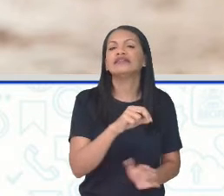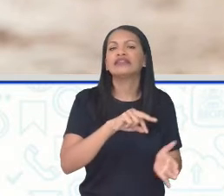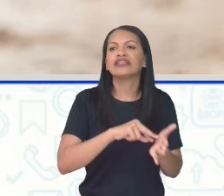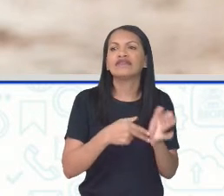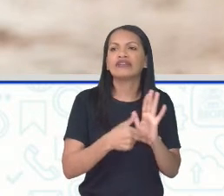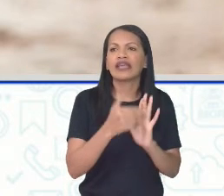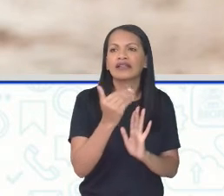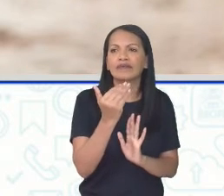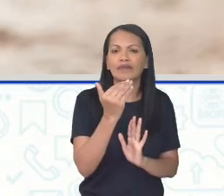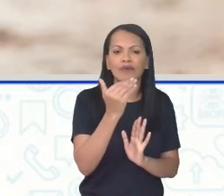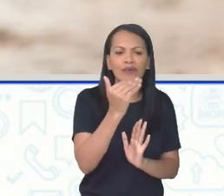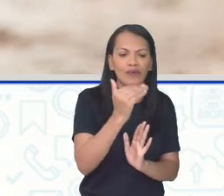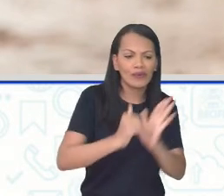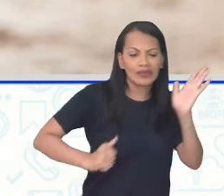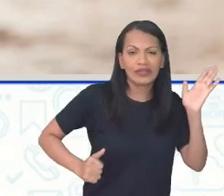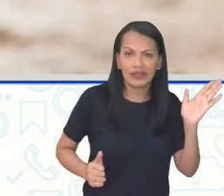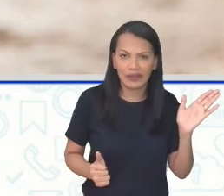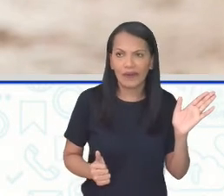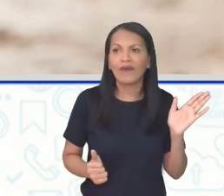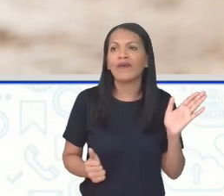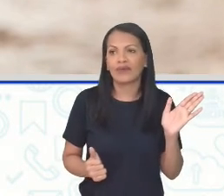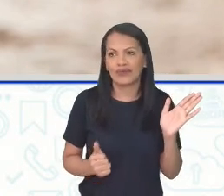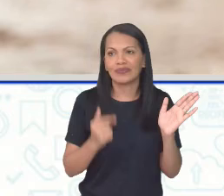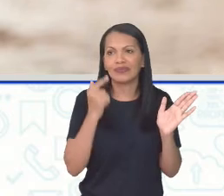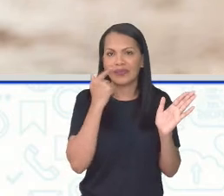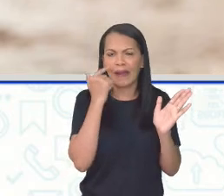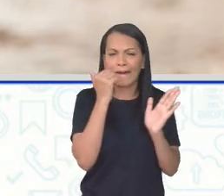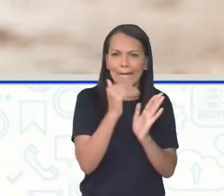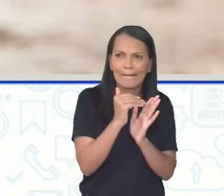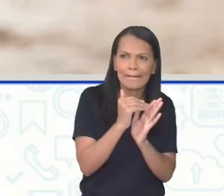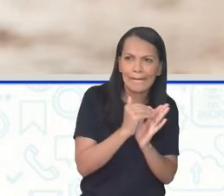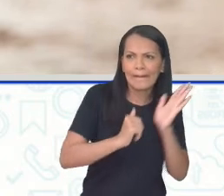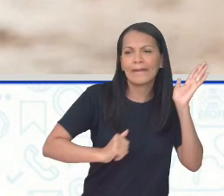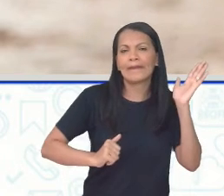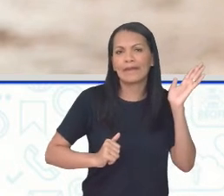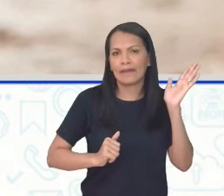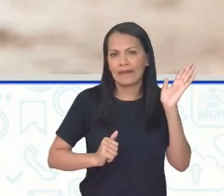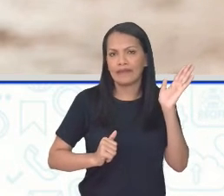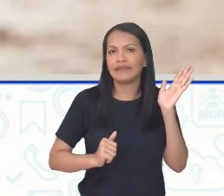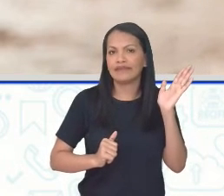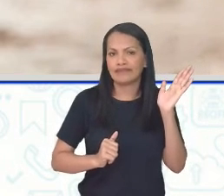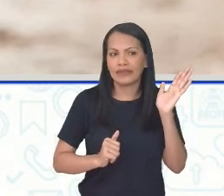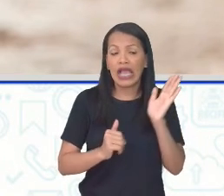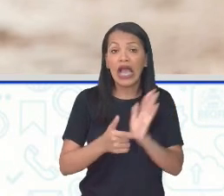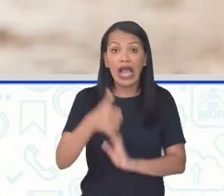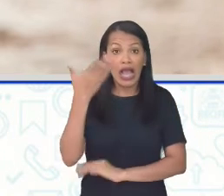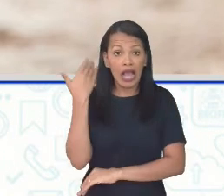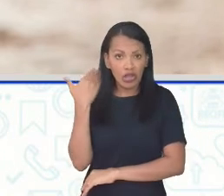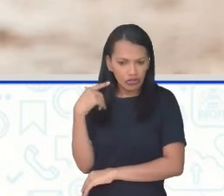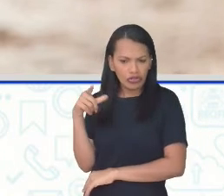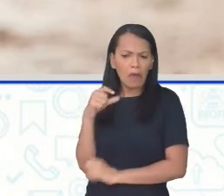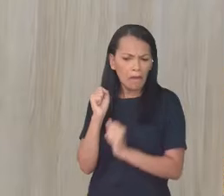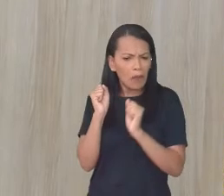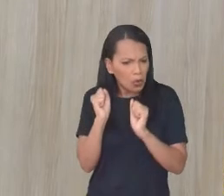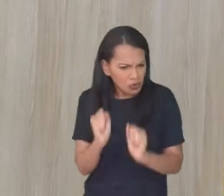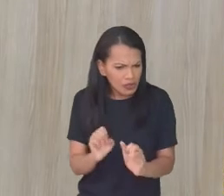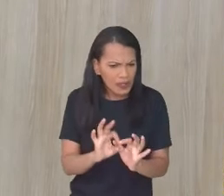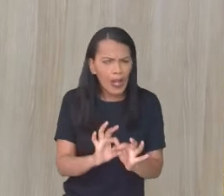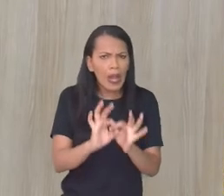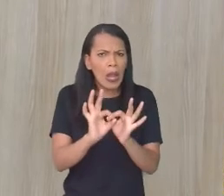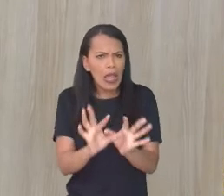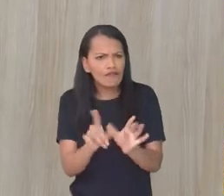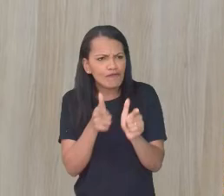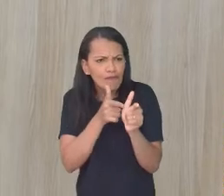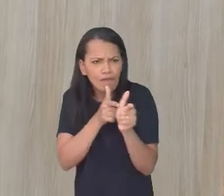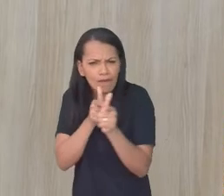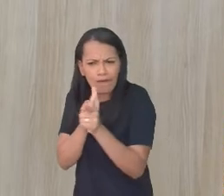é? Silvestres, não é? Então, é bem interessante a gente parar e perceber aqui o